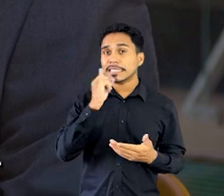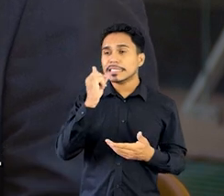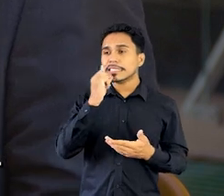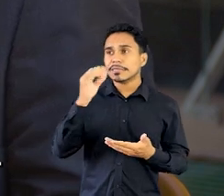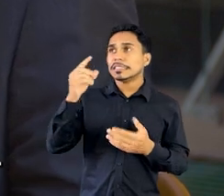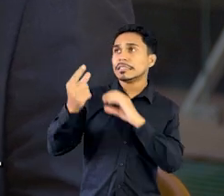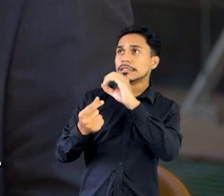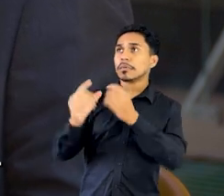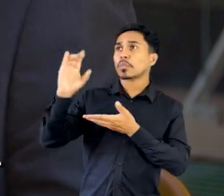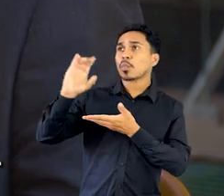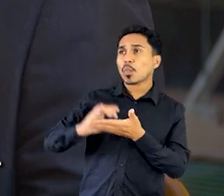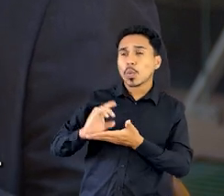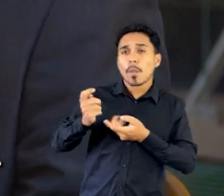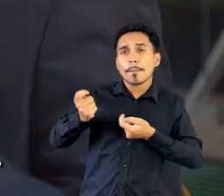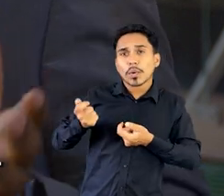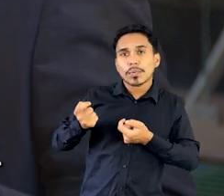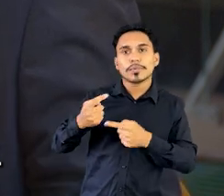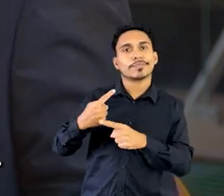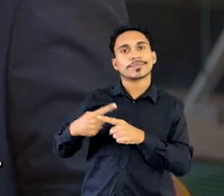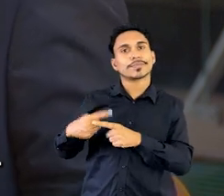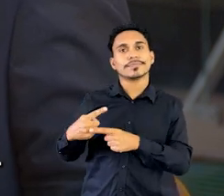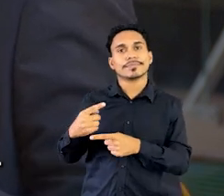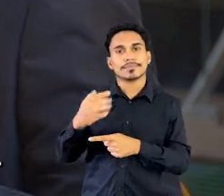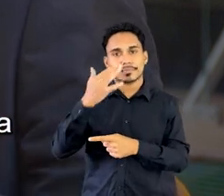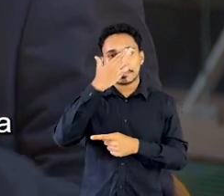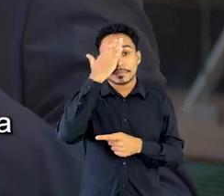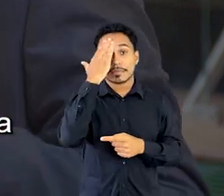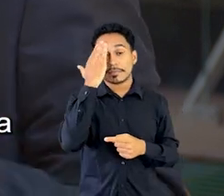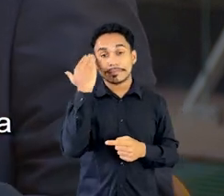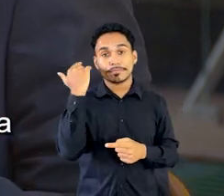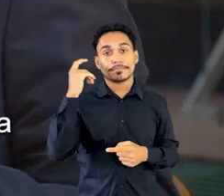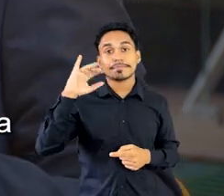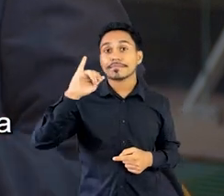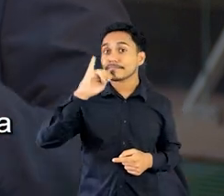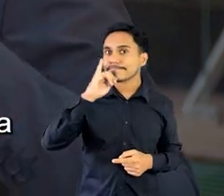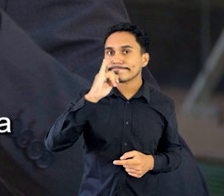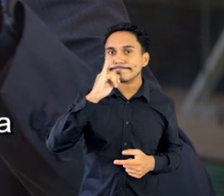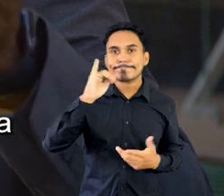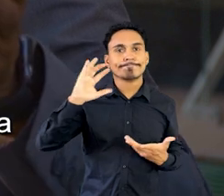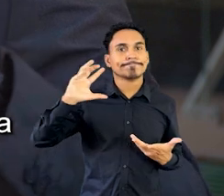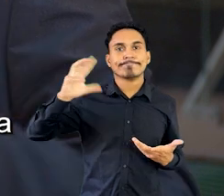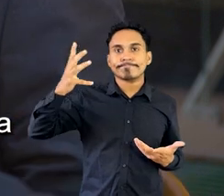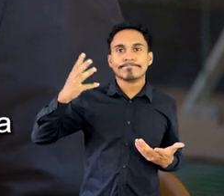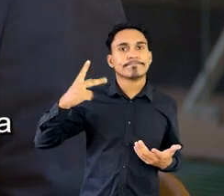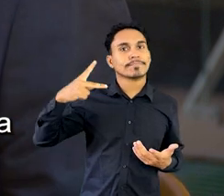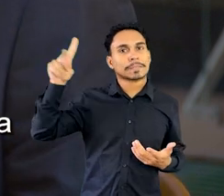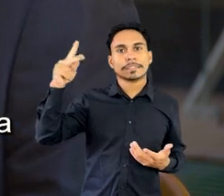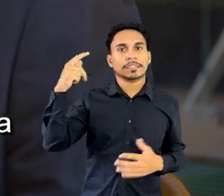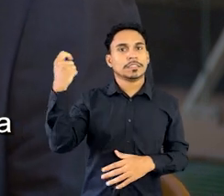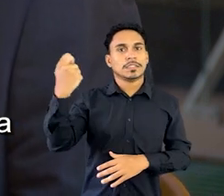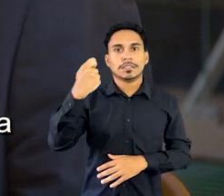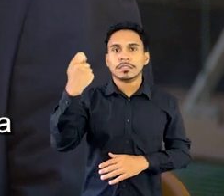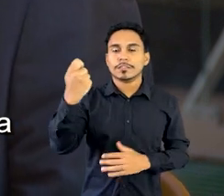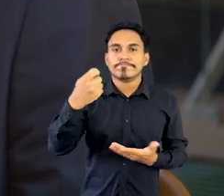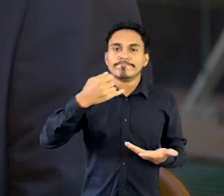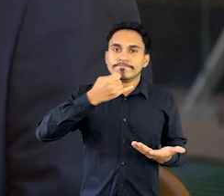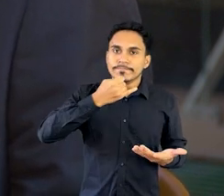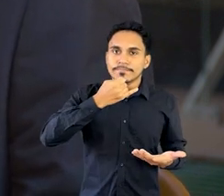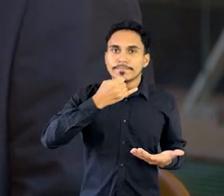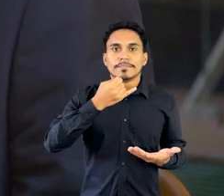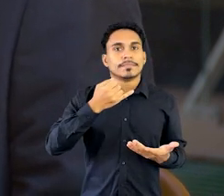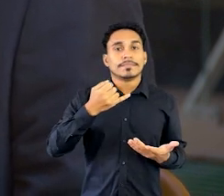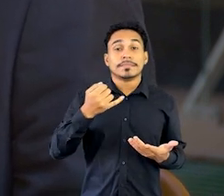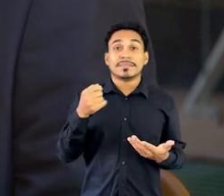disputa por recursos que são escassos porque os recursos são escassos Vamos pensar por exemplo uma tragédia como essa que infelizmente acometeu o Rio Grande do